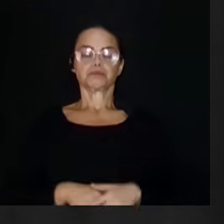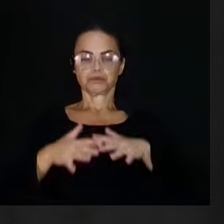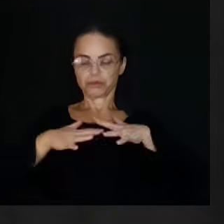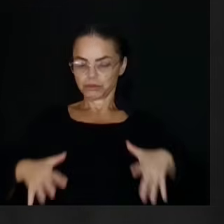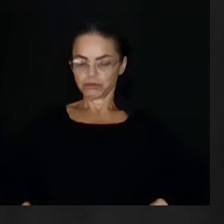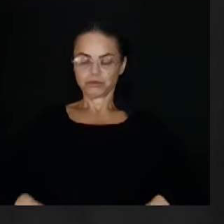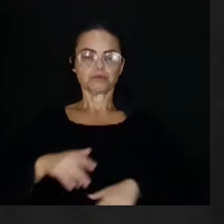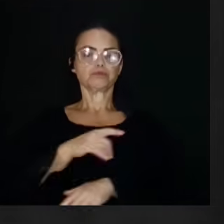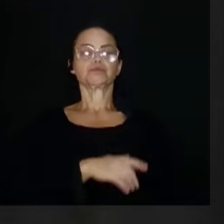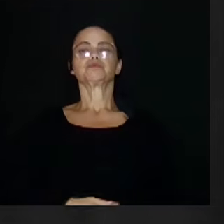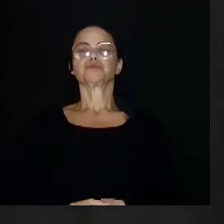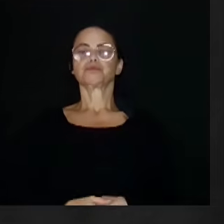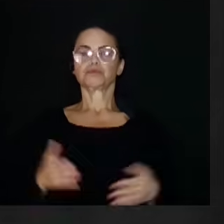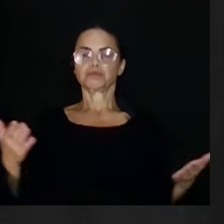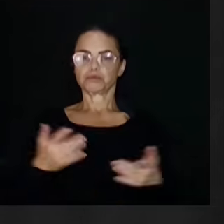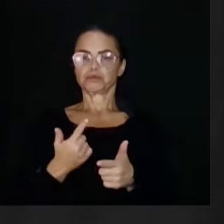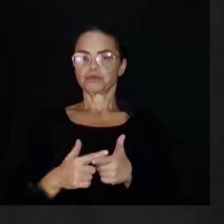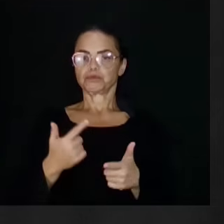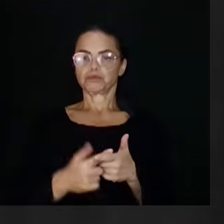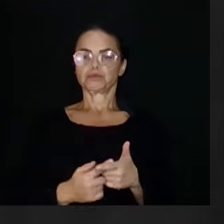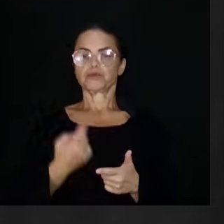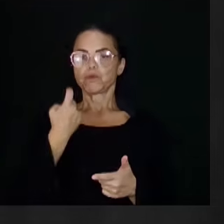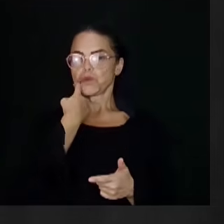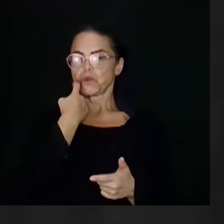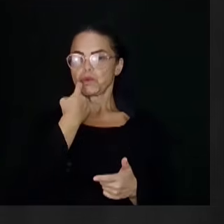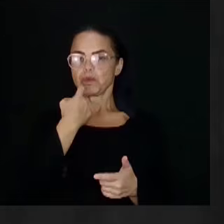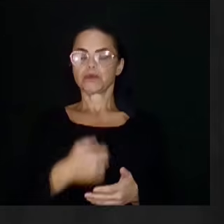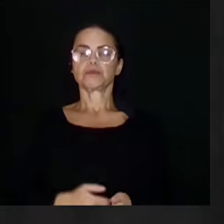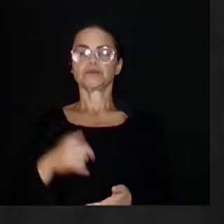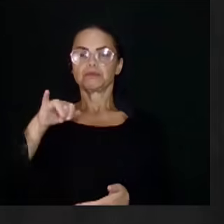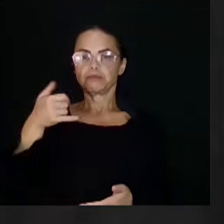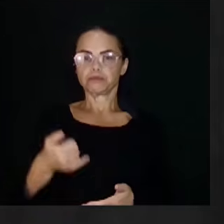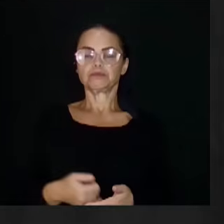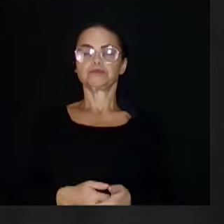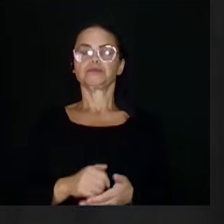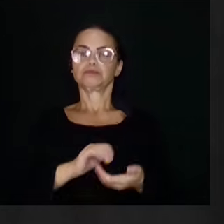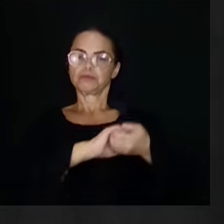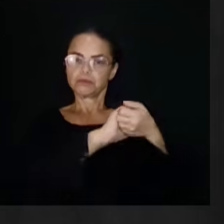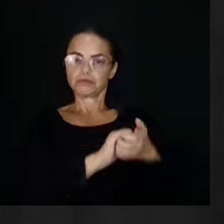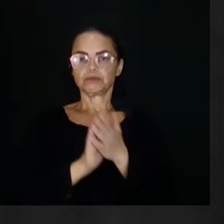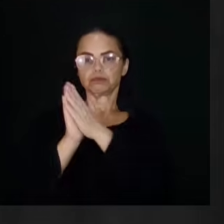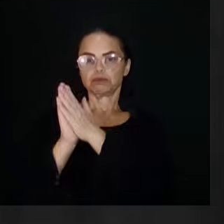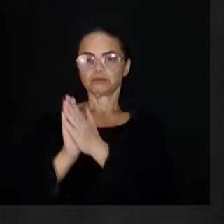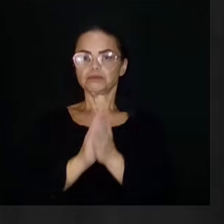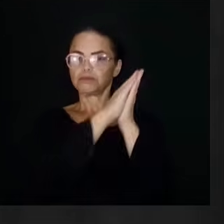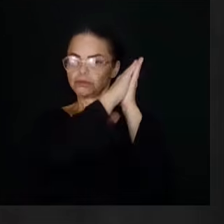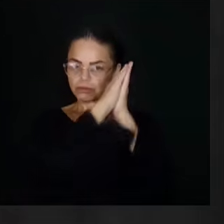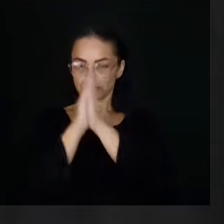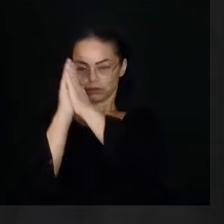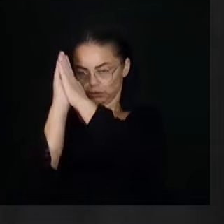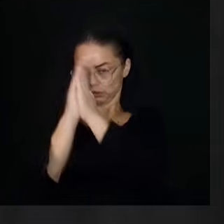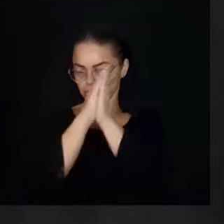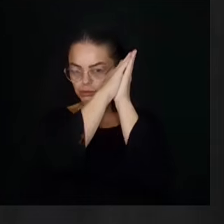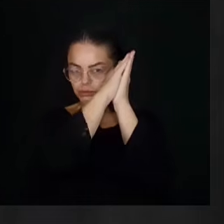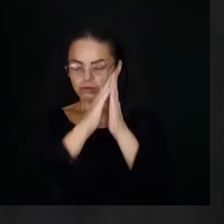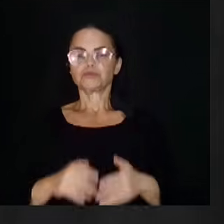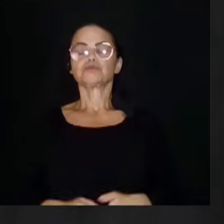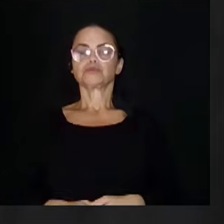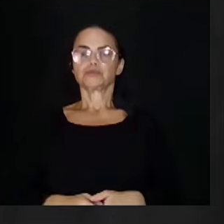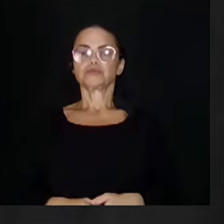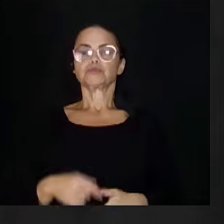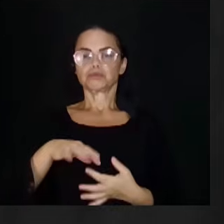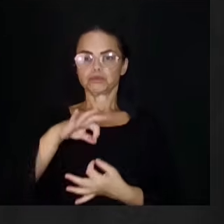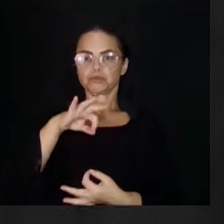brancas hoje porque hoje é sexta-feira, então aproveito para saudar a minha ancestralidade, né? E pedir a bênção aos meus